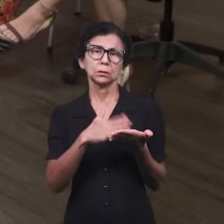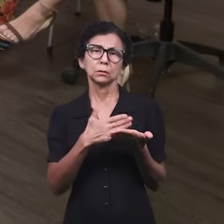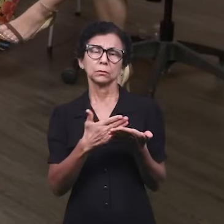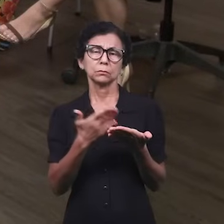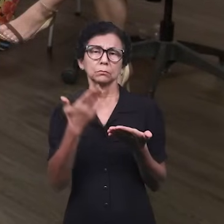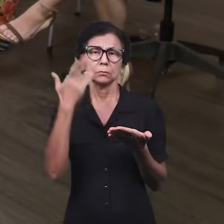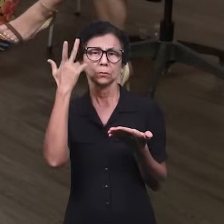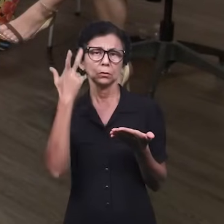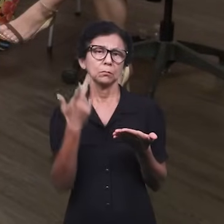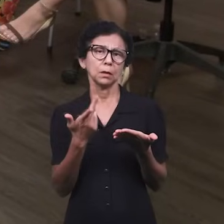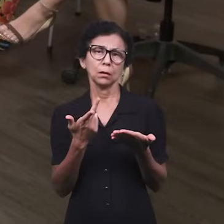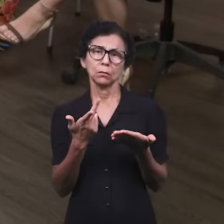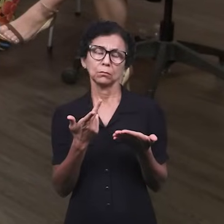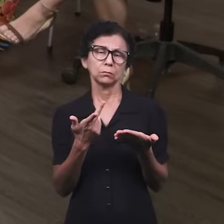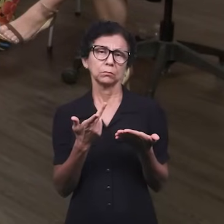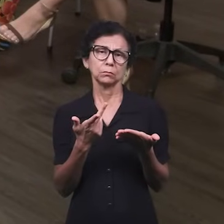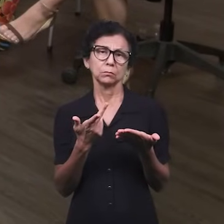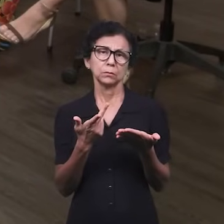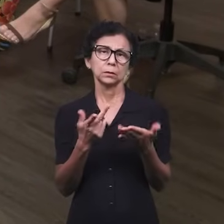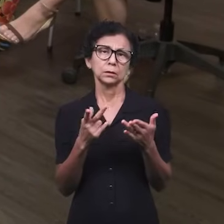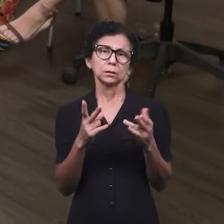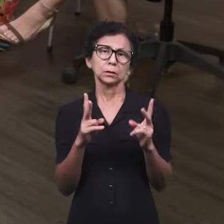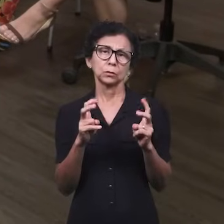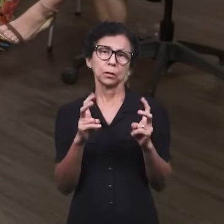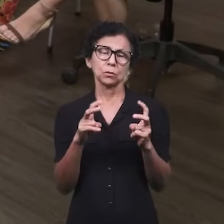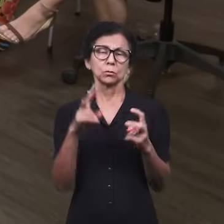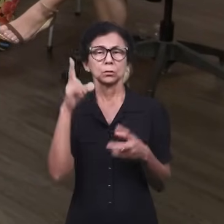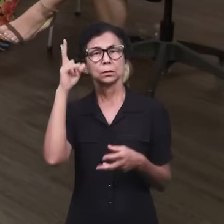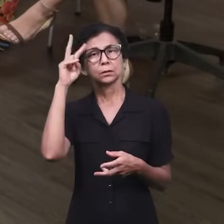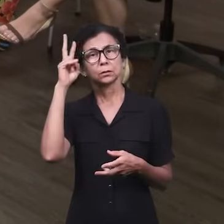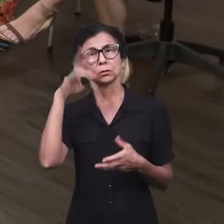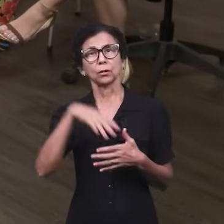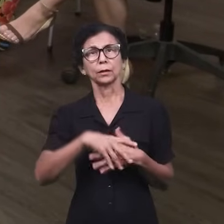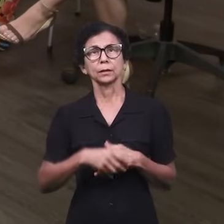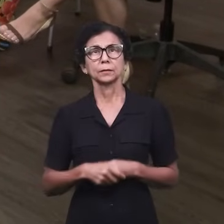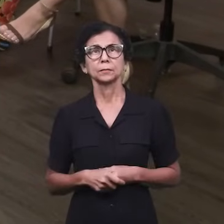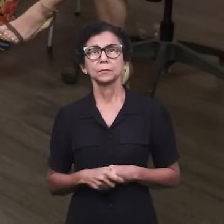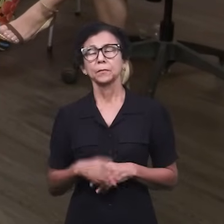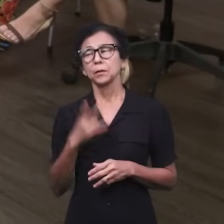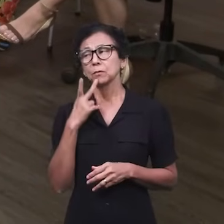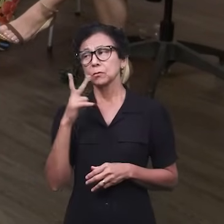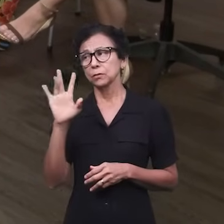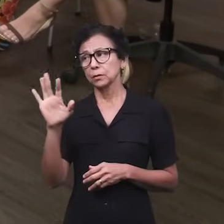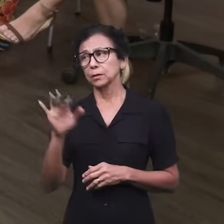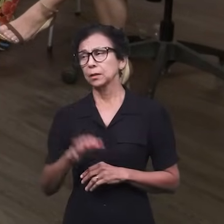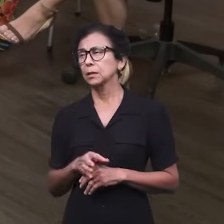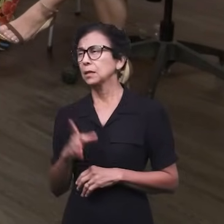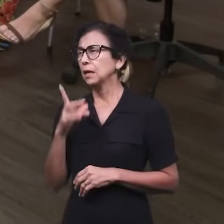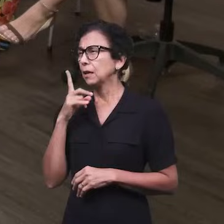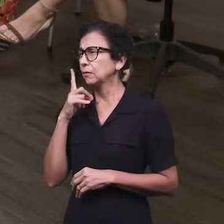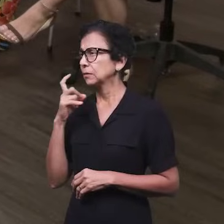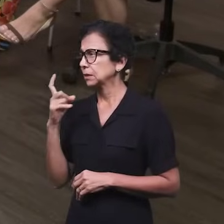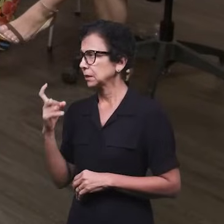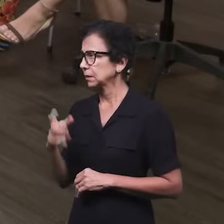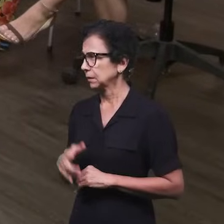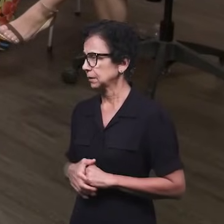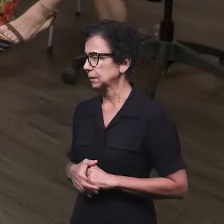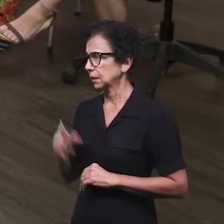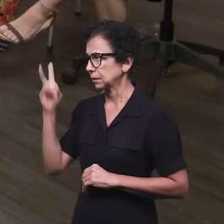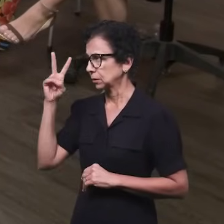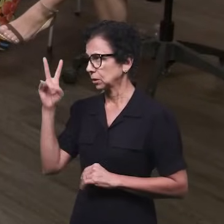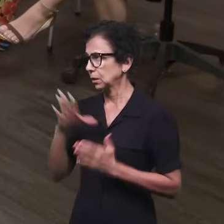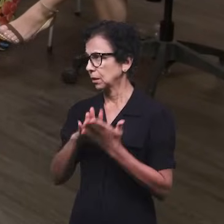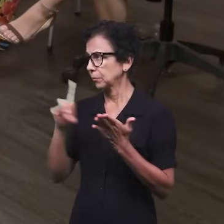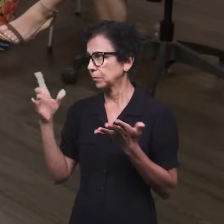vou dizer algo aqui que eu não sei se posso assustar se você está interessado um livro de história a